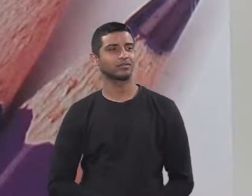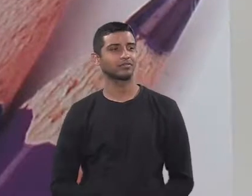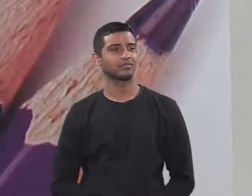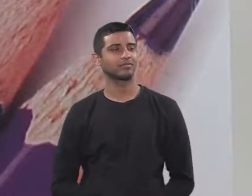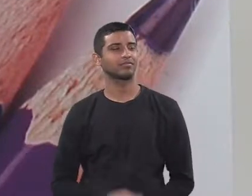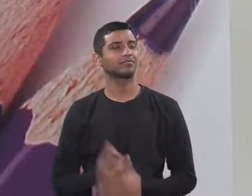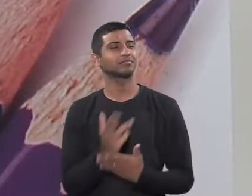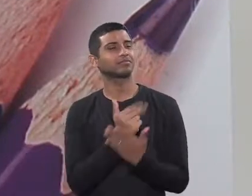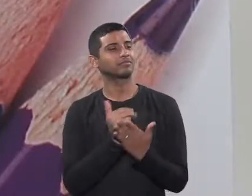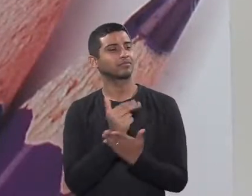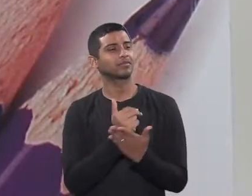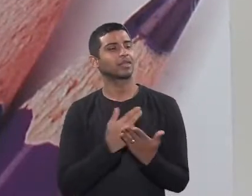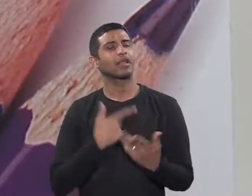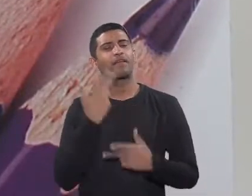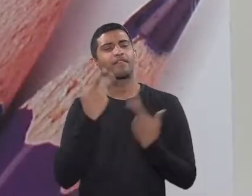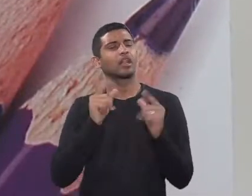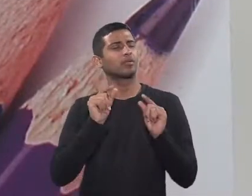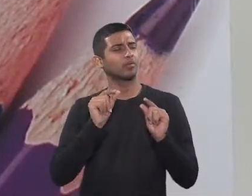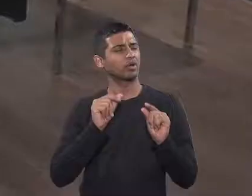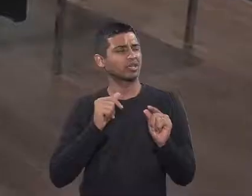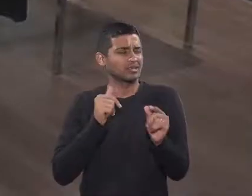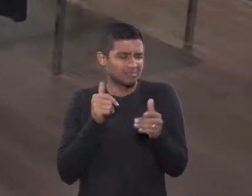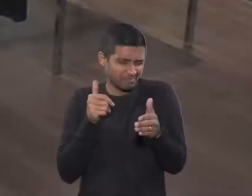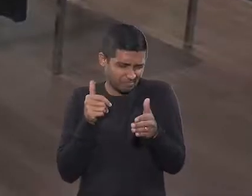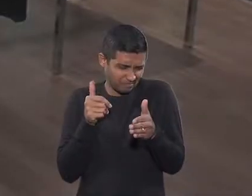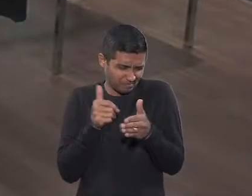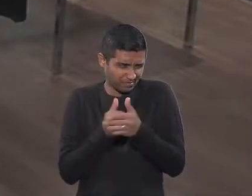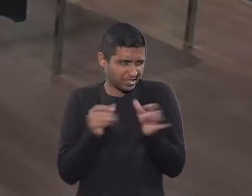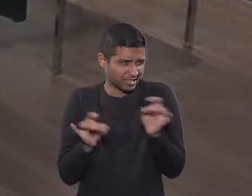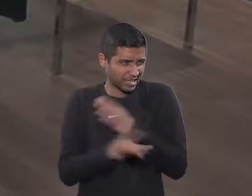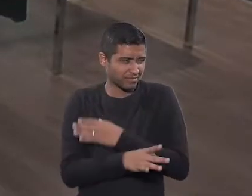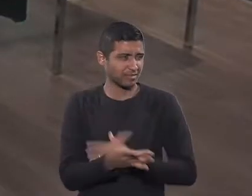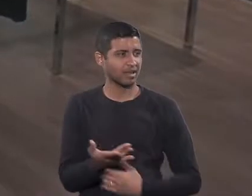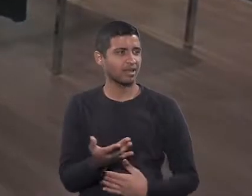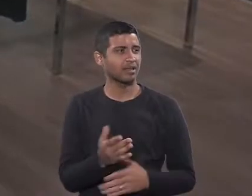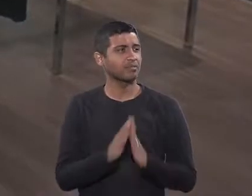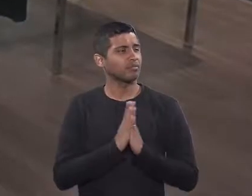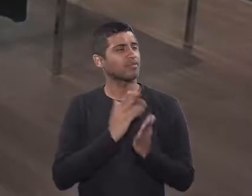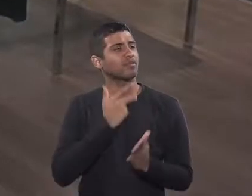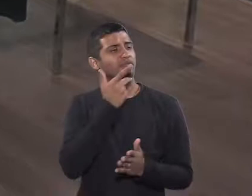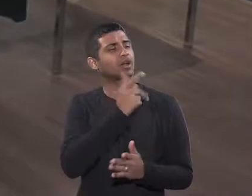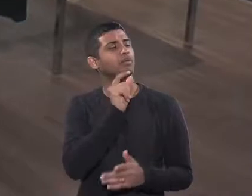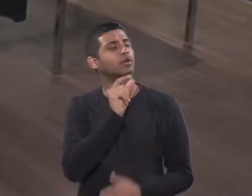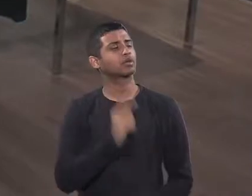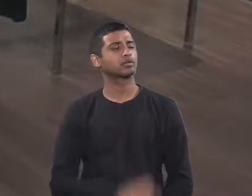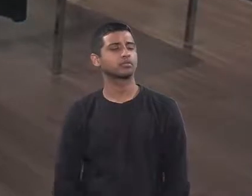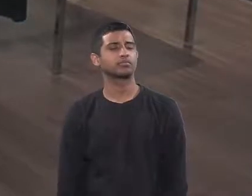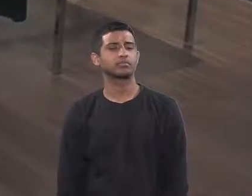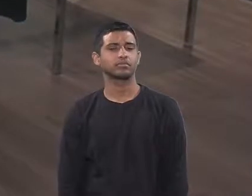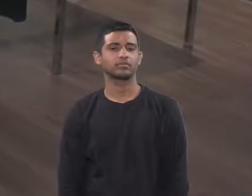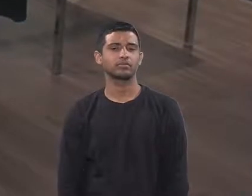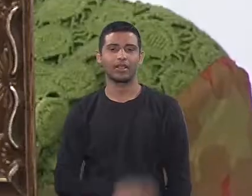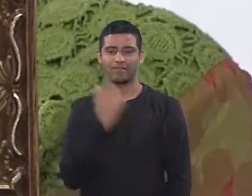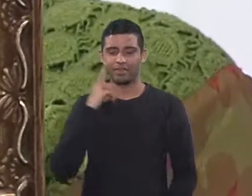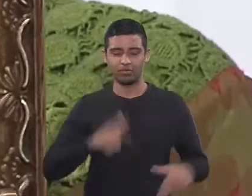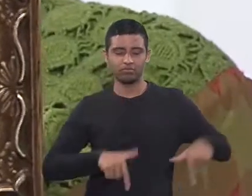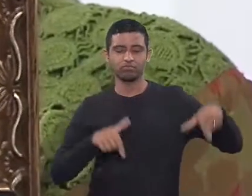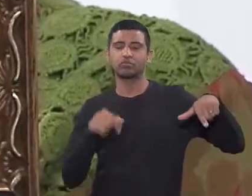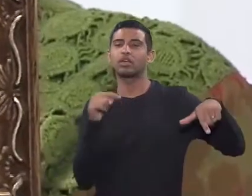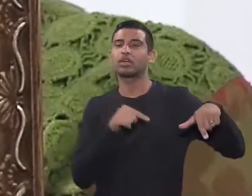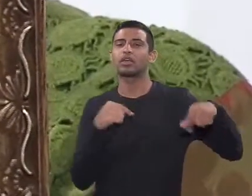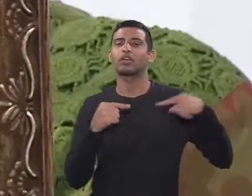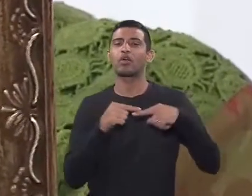os quadros. Fala um pouquinho dos quadros. A gente está no finalzinho, Bárbara. Então, mas conta um pouquinho aí. Esse quadro